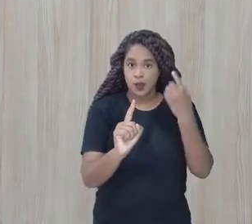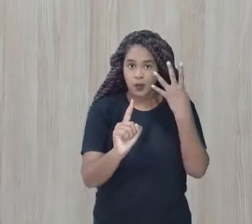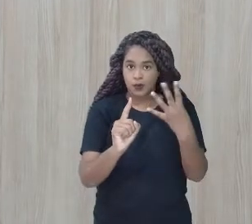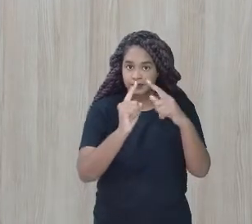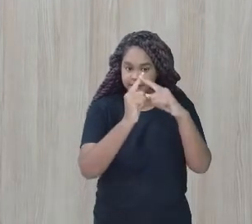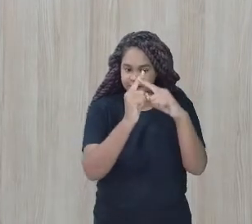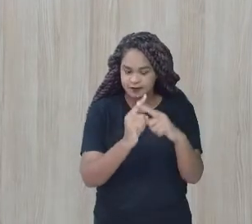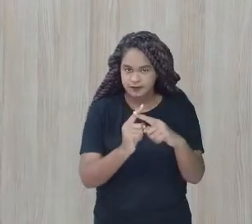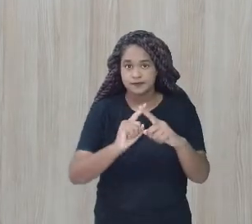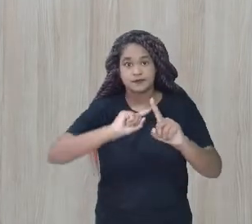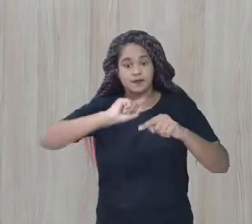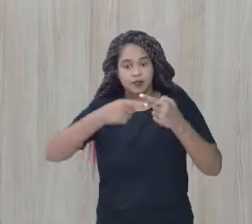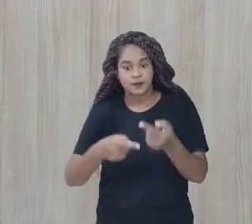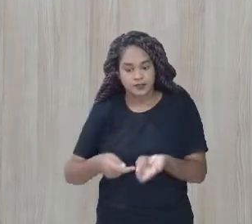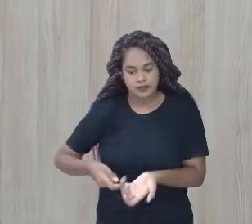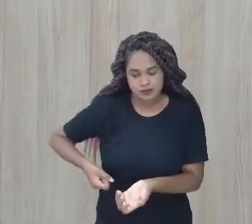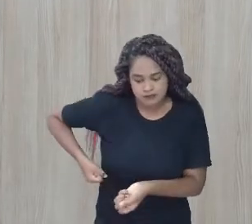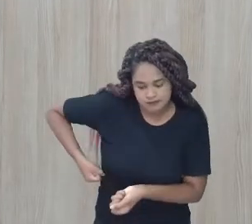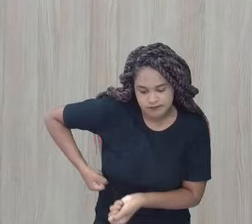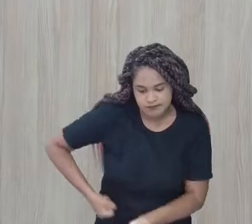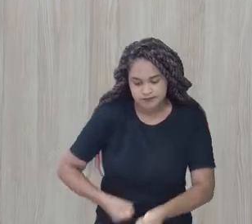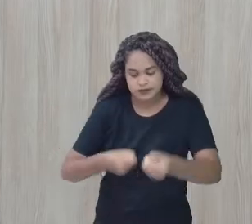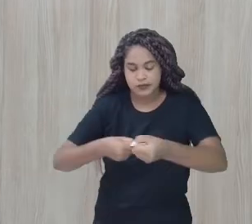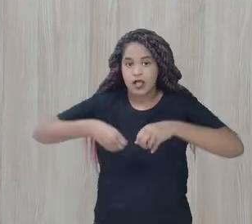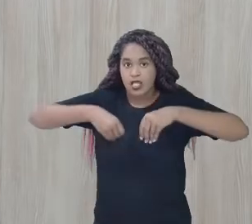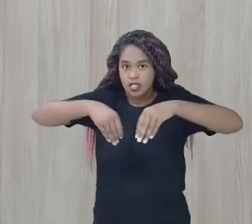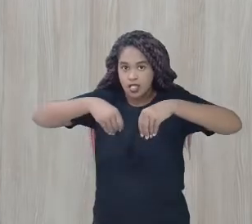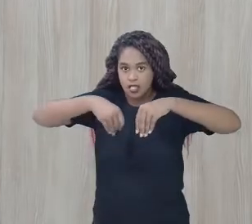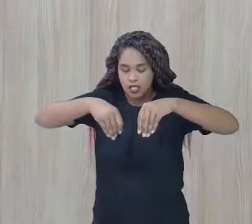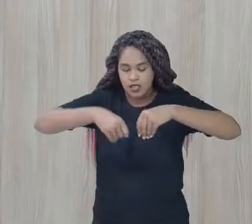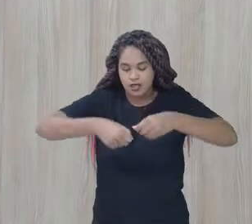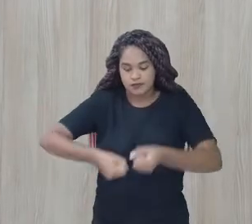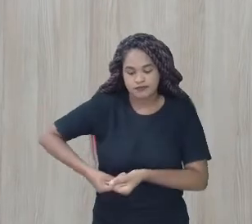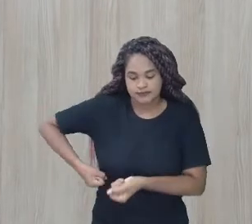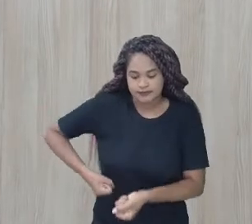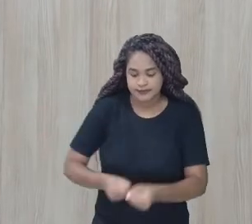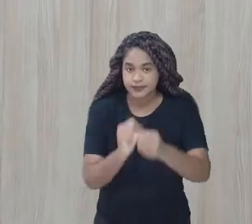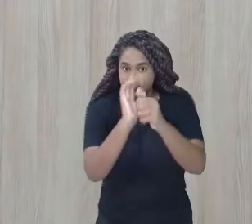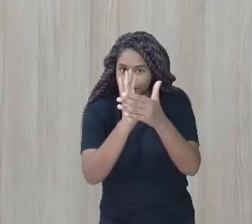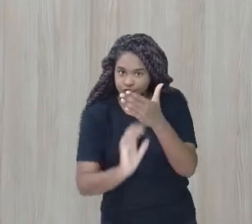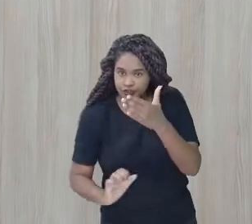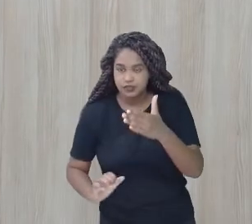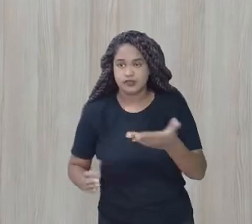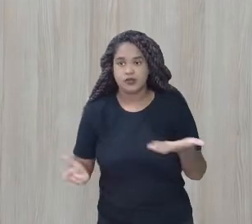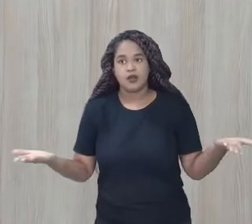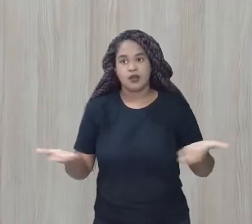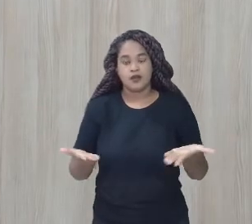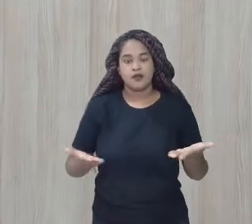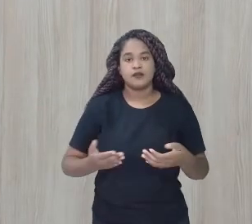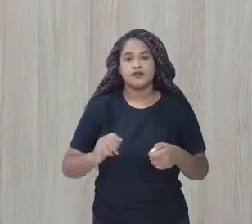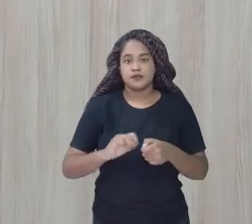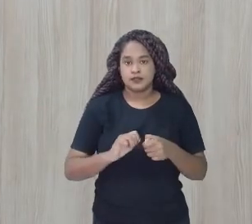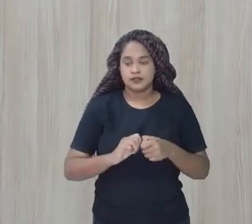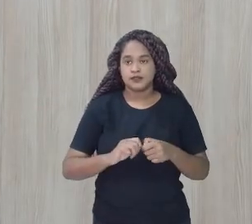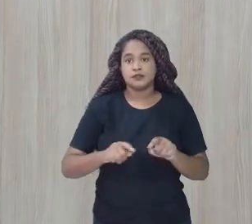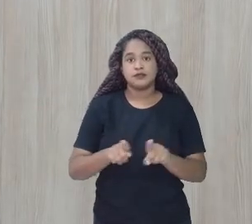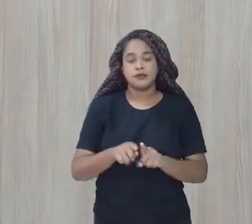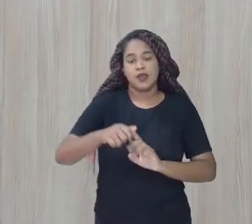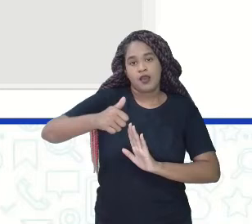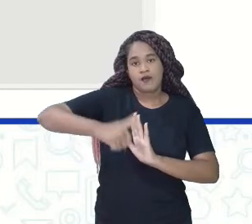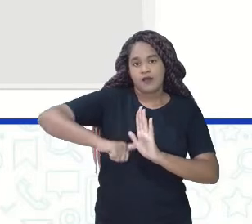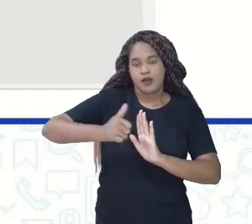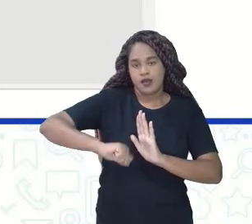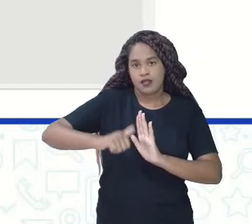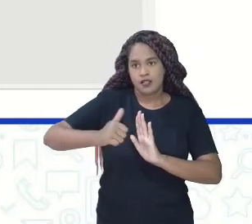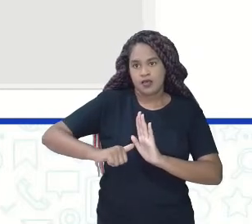Aí, vamos executar essa programação que a gente fez e verificar qual é a mensagem que vai aparecer aí, ó. Tô dando já a resolução do